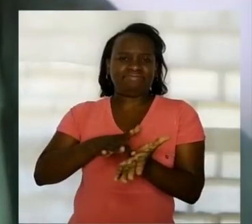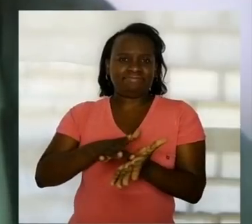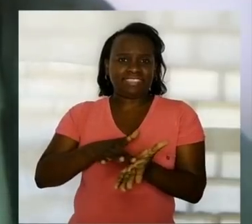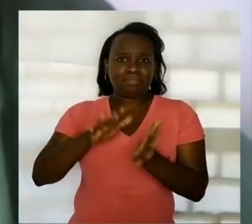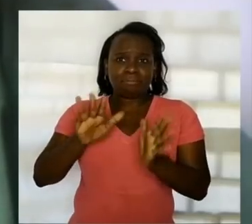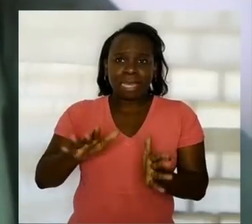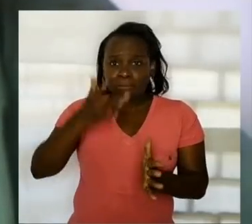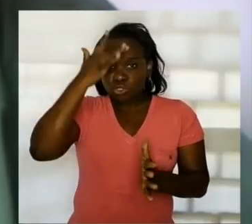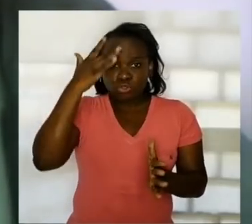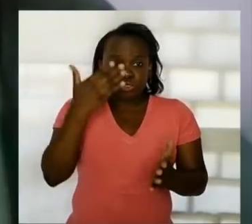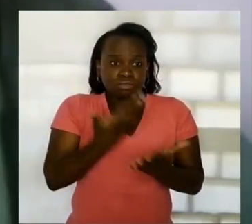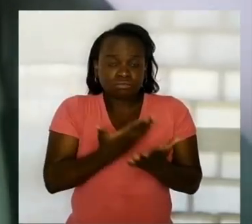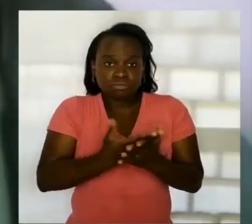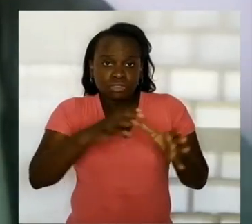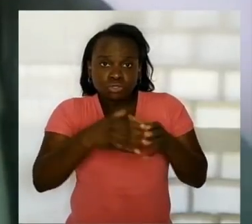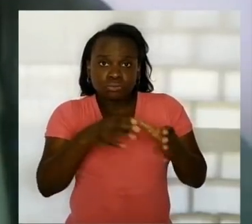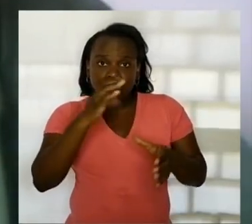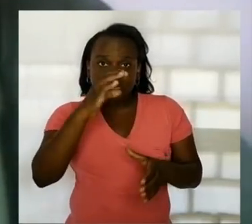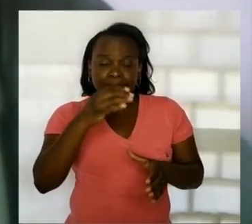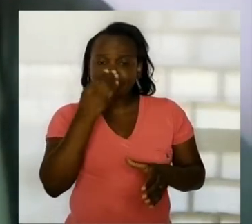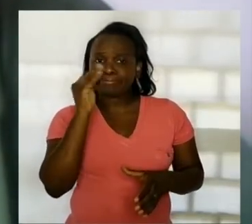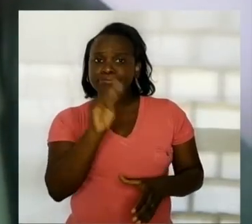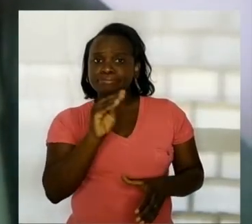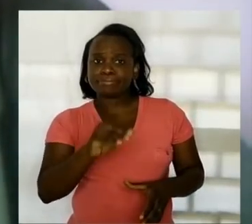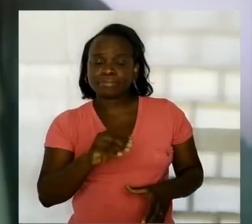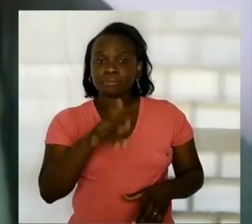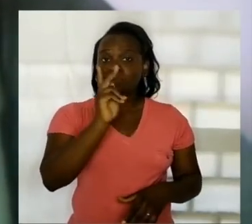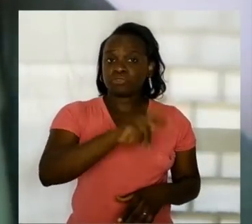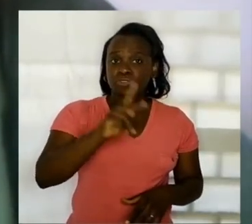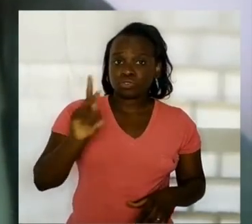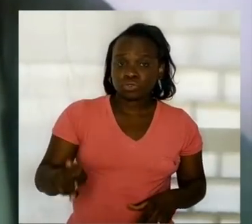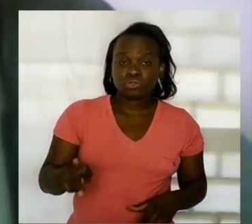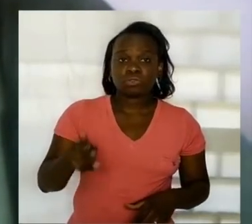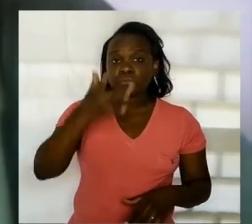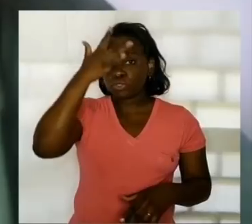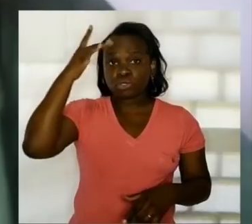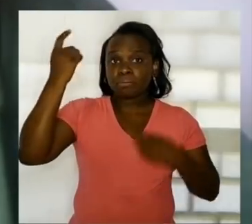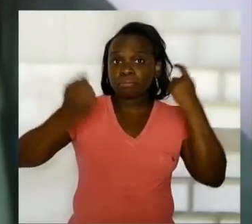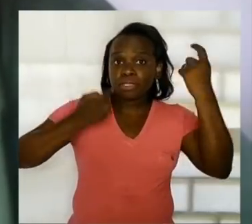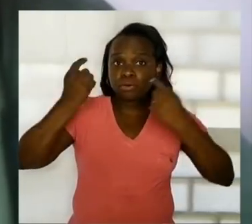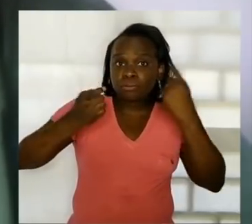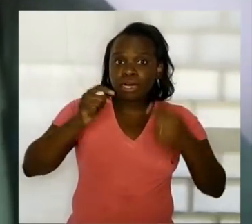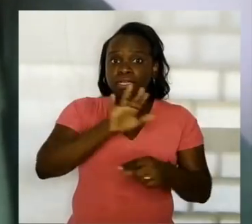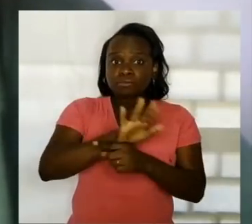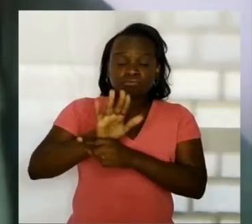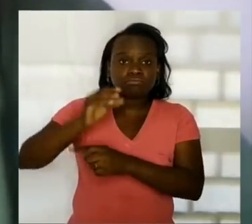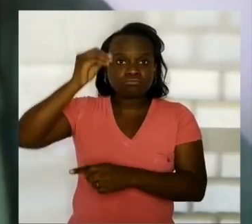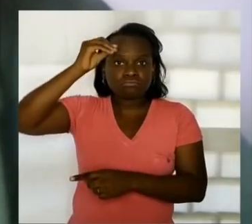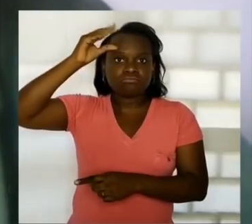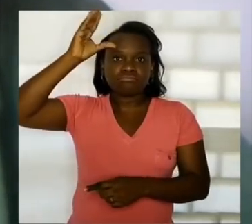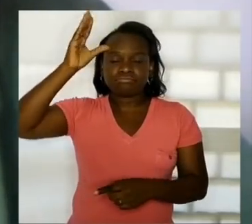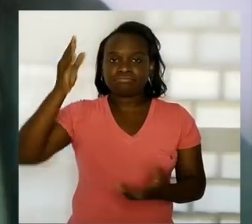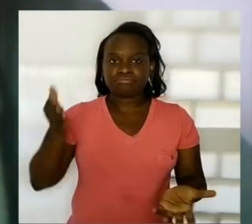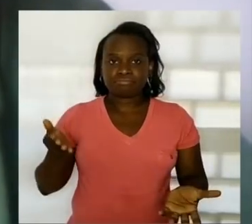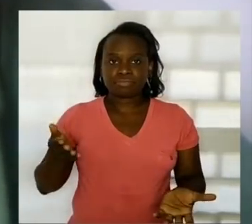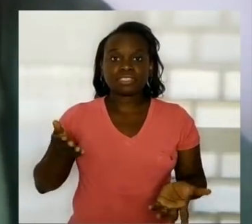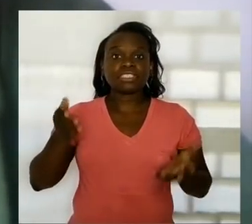diplomas, menosprezam os praticantes da ciência, os cientistas, os educadores, as pessoas preocupadas com o